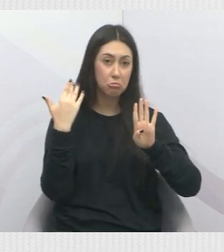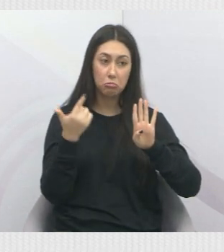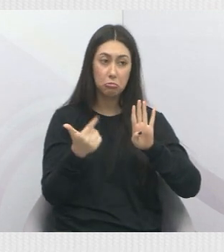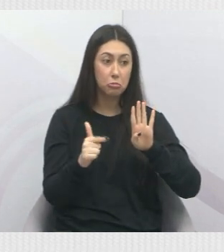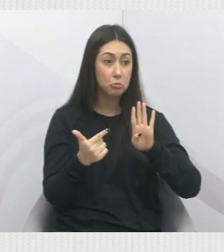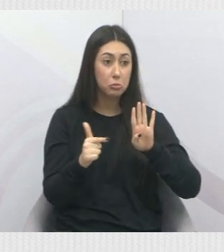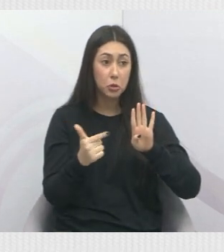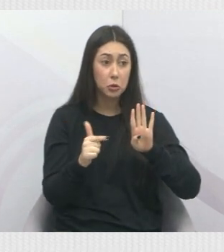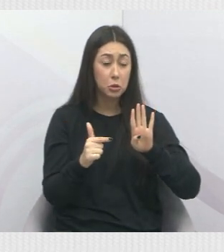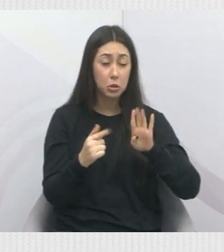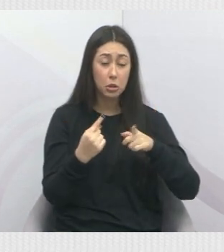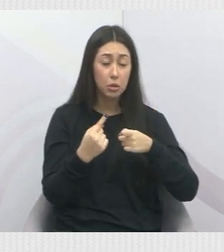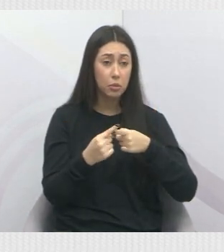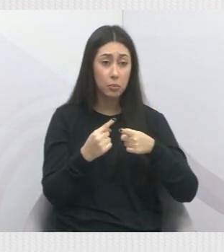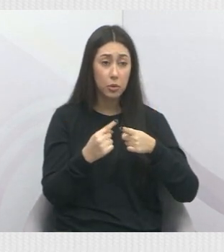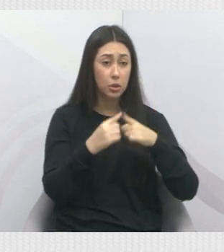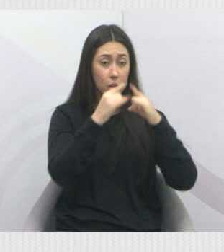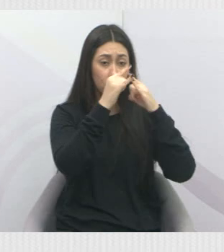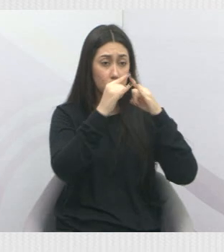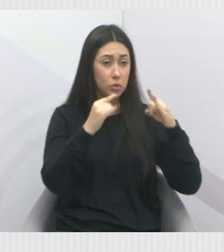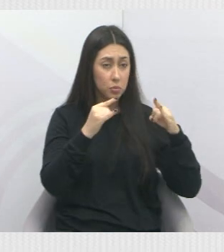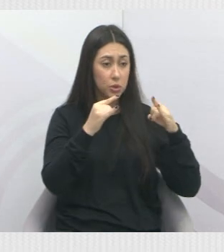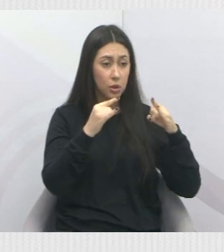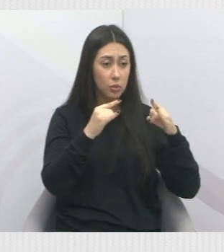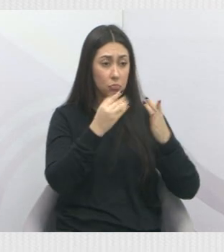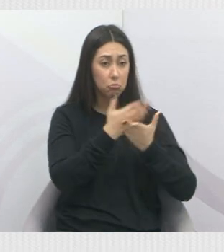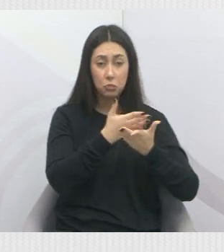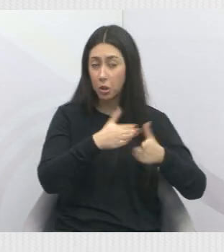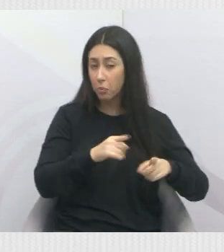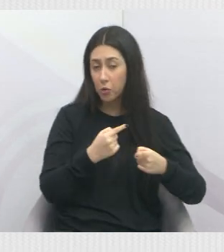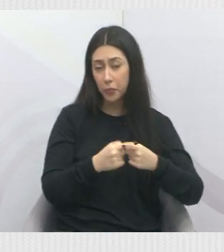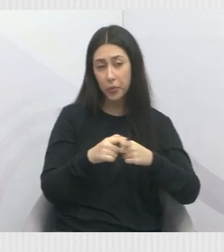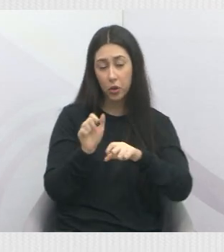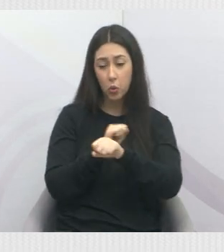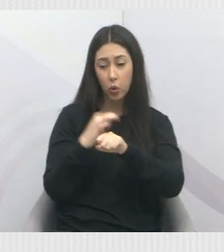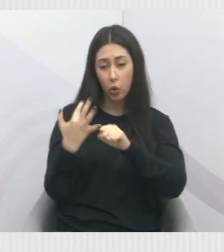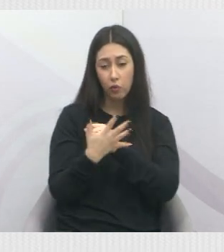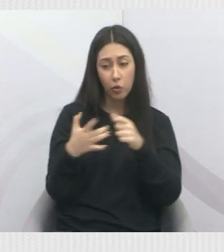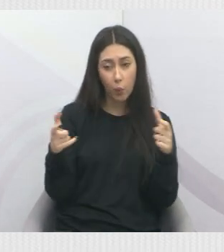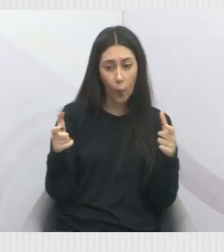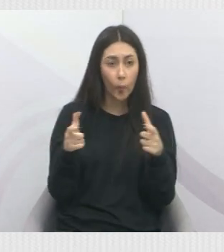Porque esse hospital foi, então, com a diminuição da Covid, foi